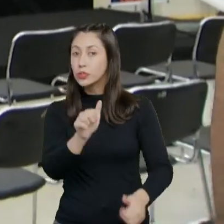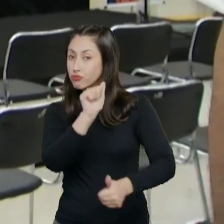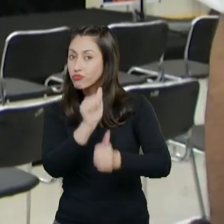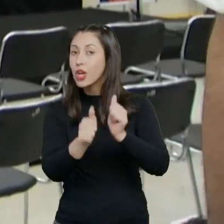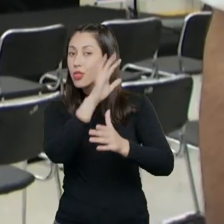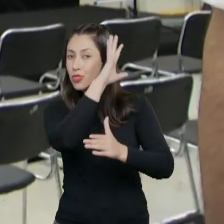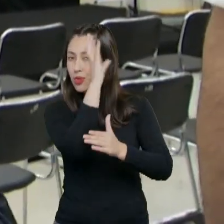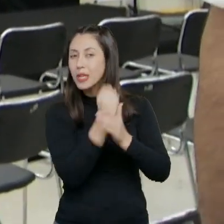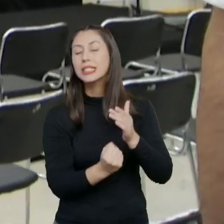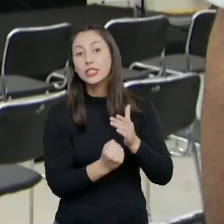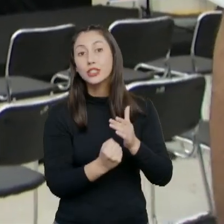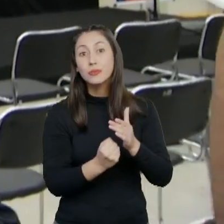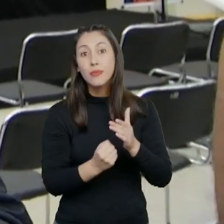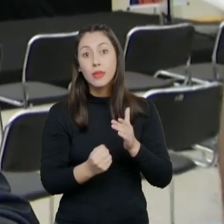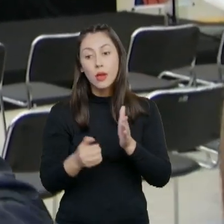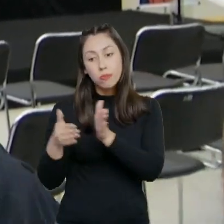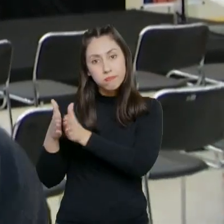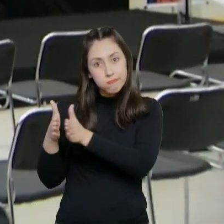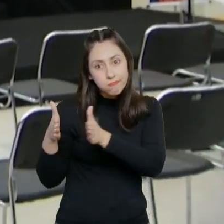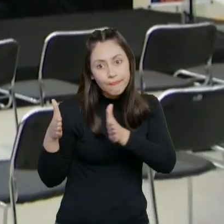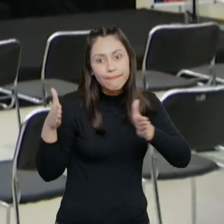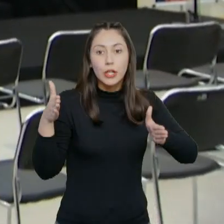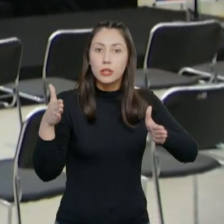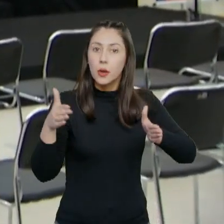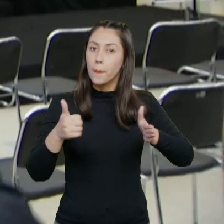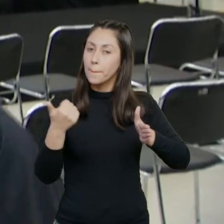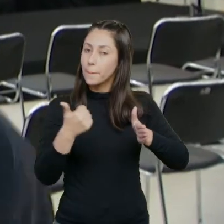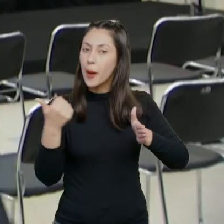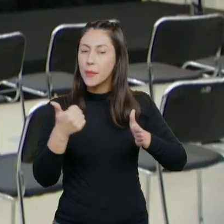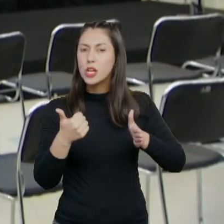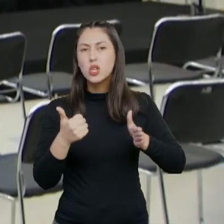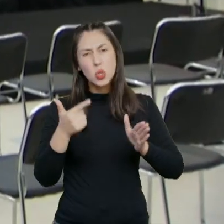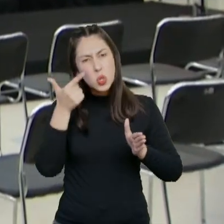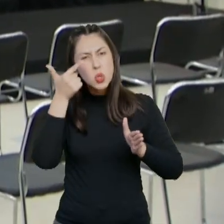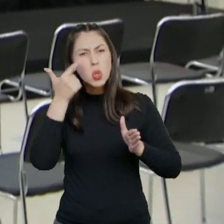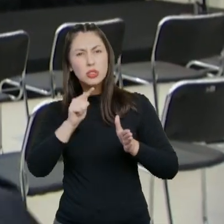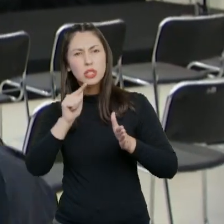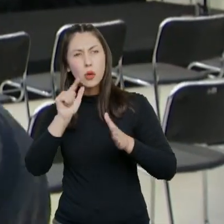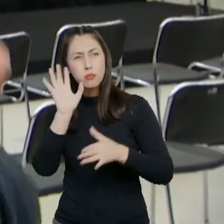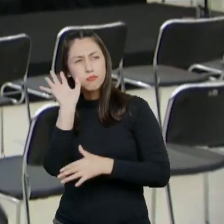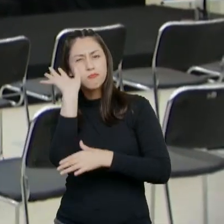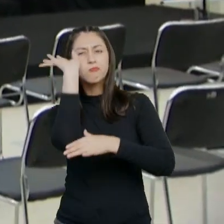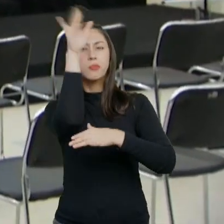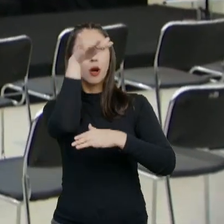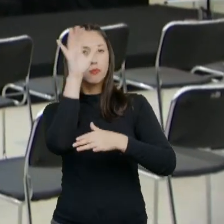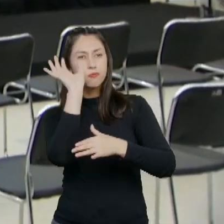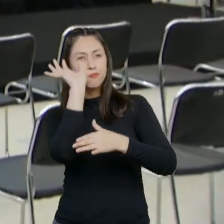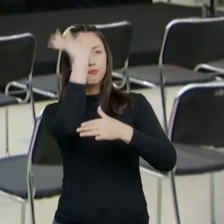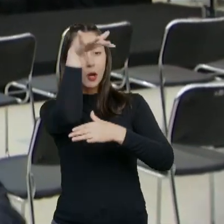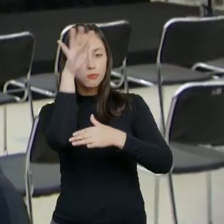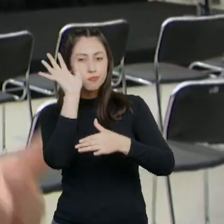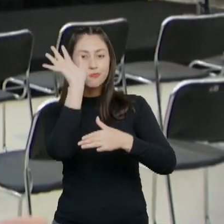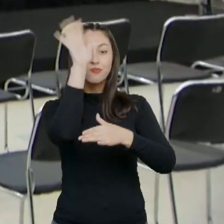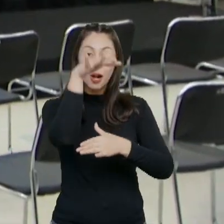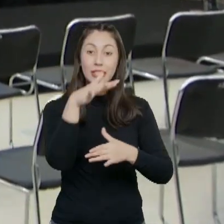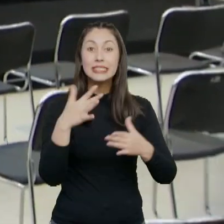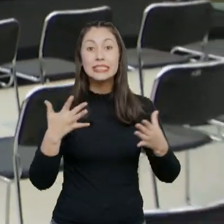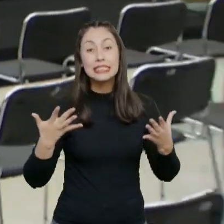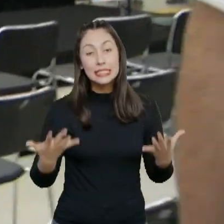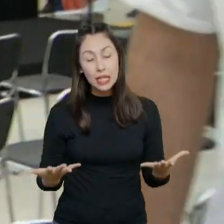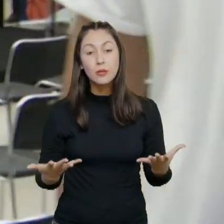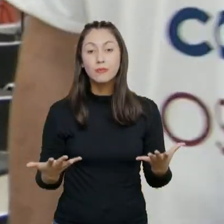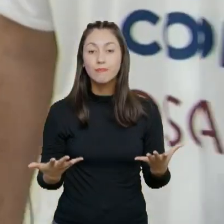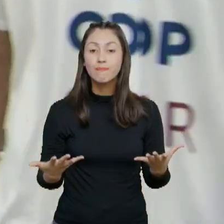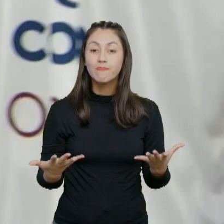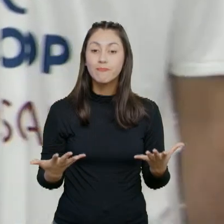e durante a primeira fase ele foi líder em eficiência do time, maior reboteiro também na primeira etapa. Então,